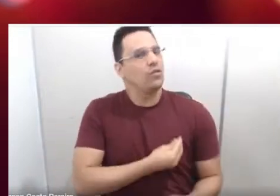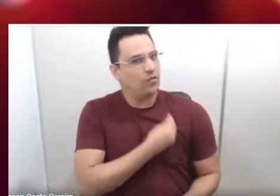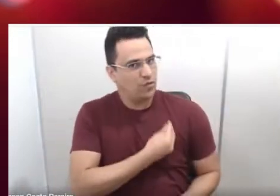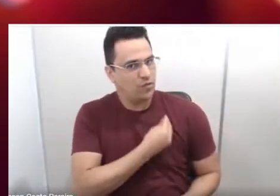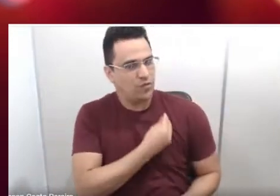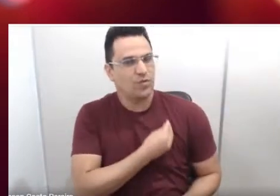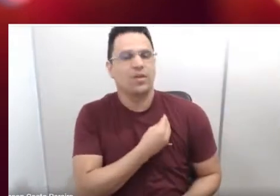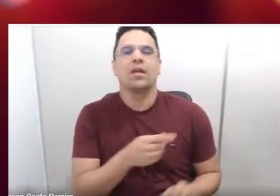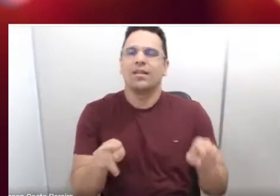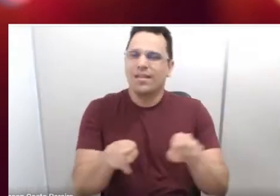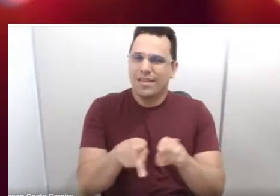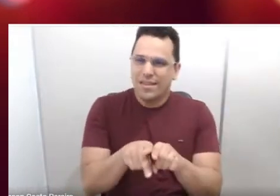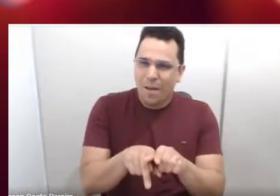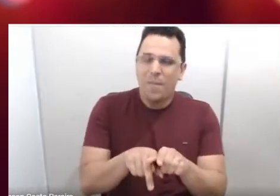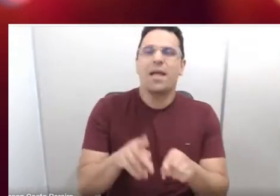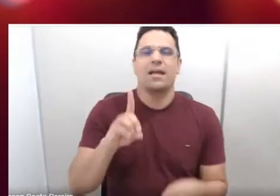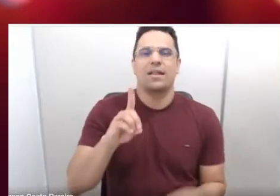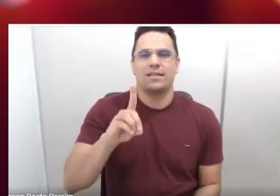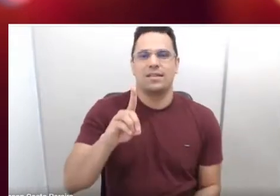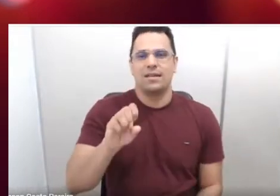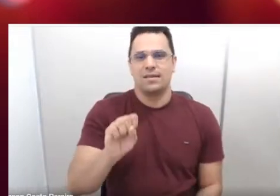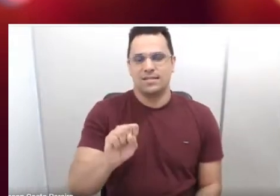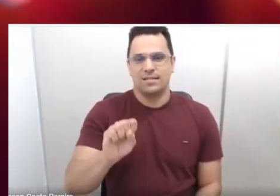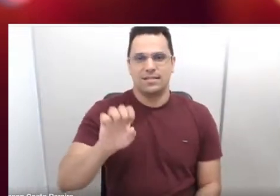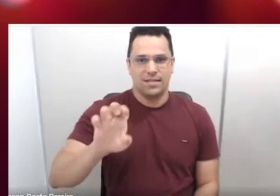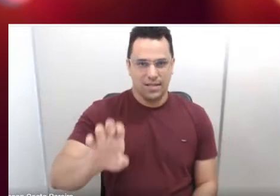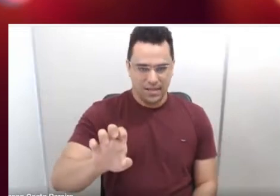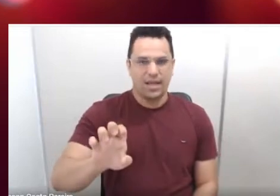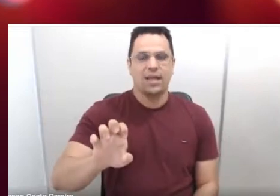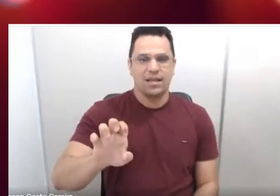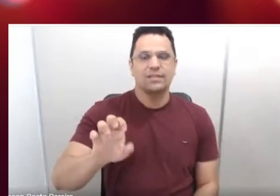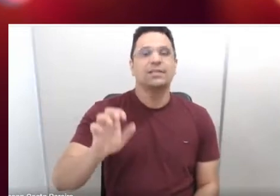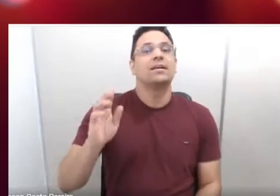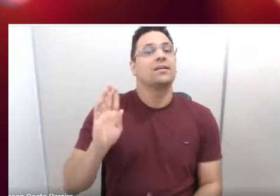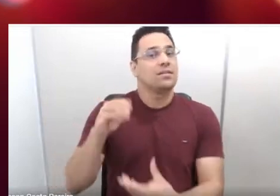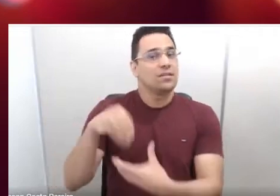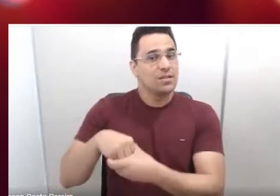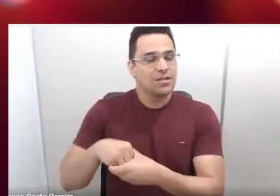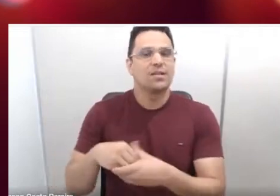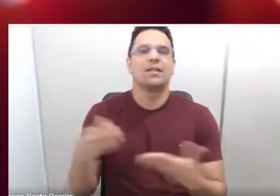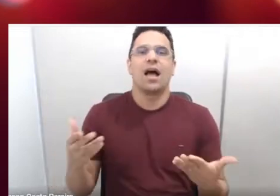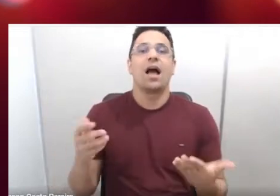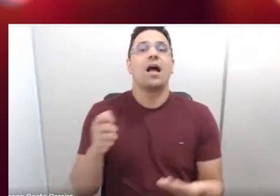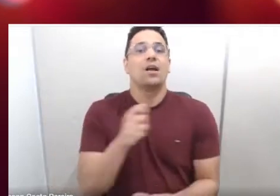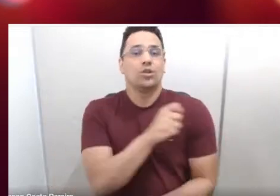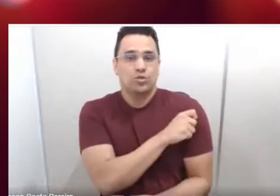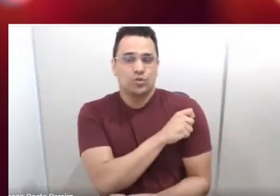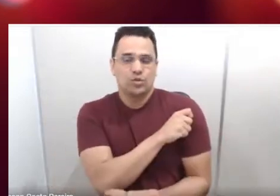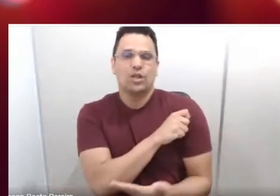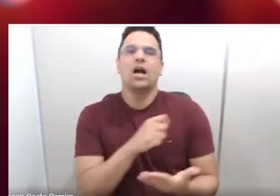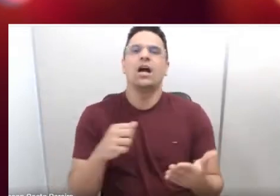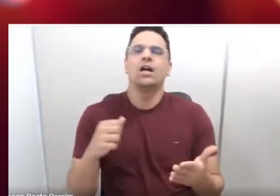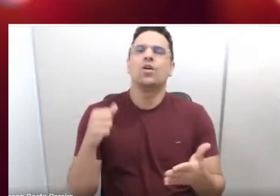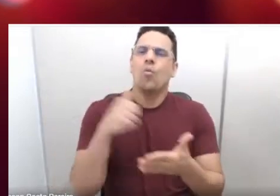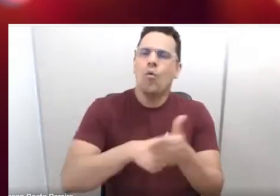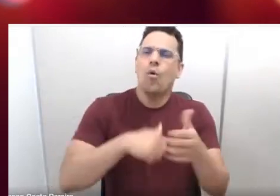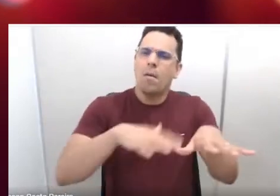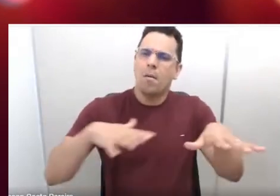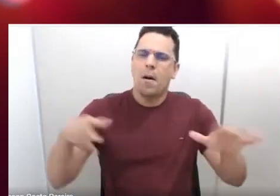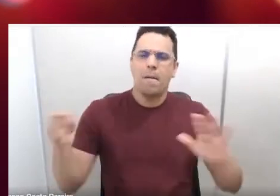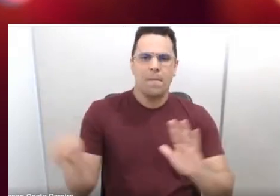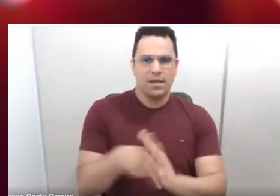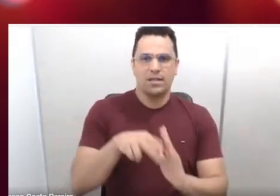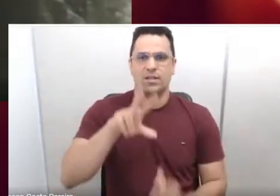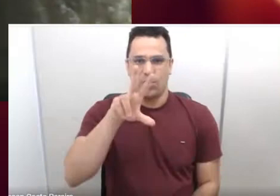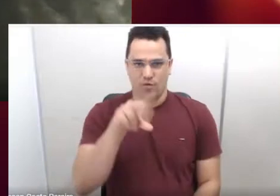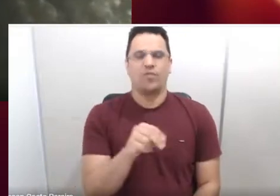do DCE, fui do Diretório Central dos Estudantes, enfim, sou do movimento estudantil da UFAM, e é isso.